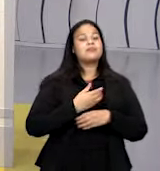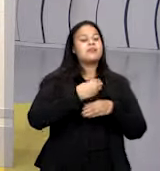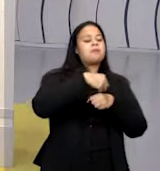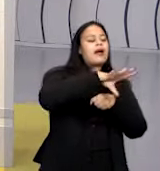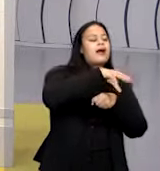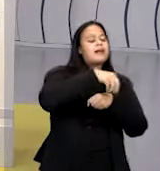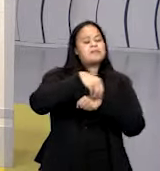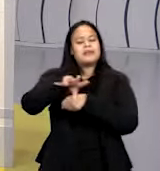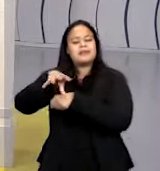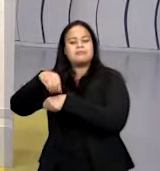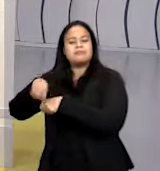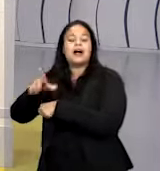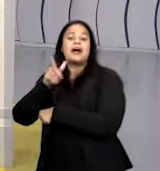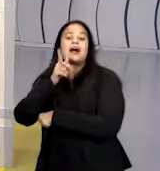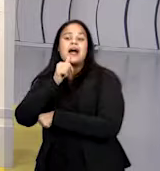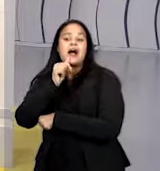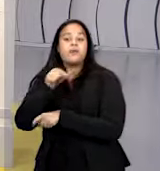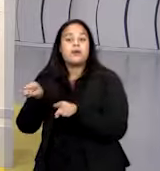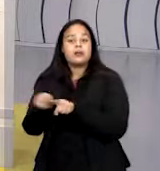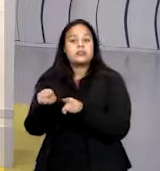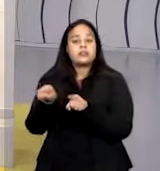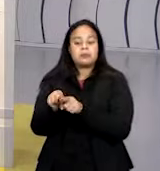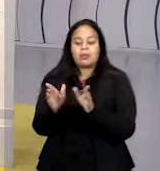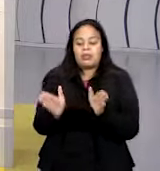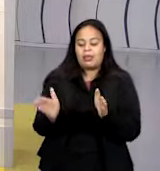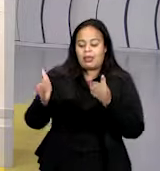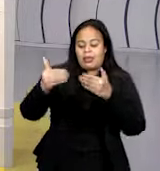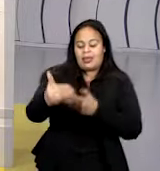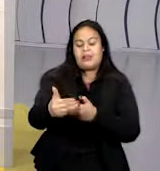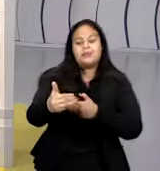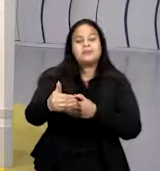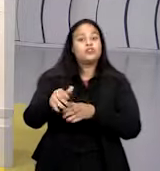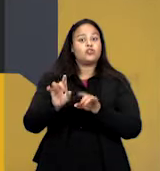No caso do Sobradinho, né, é a represa mesmo.